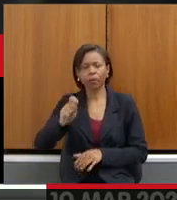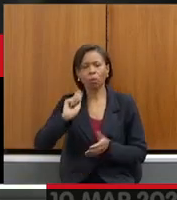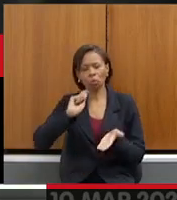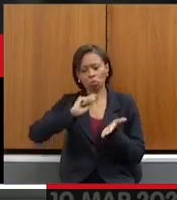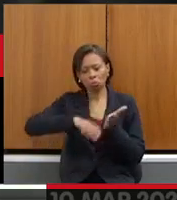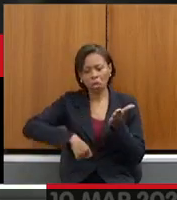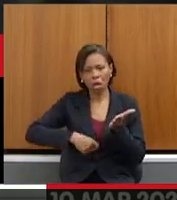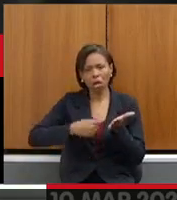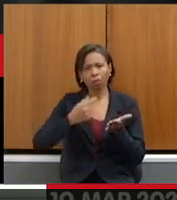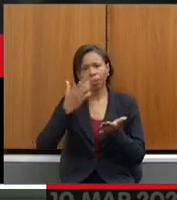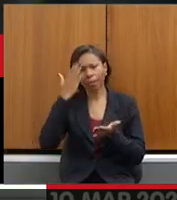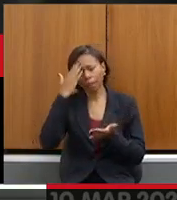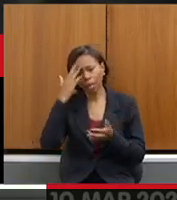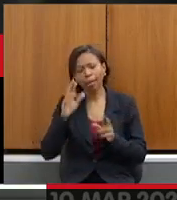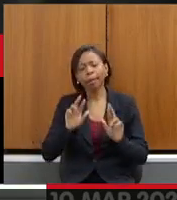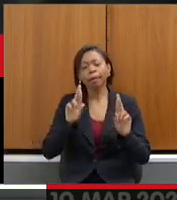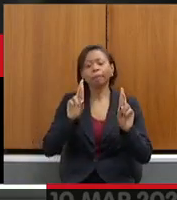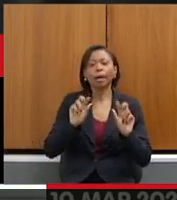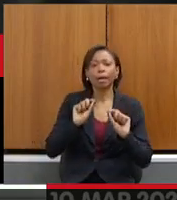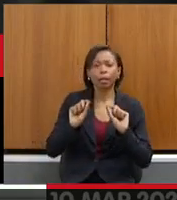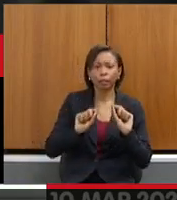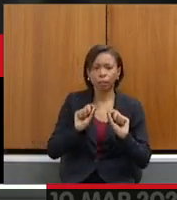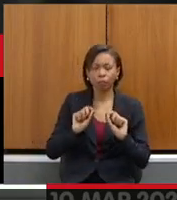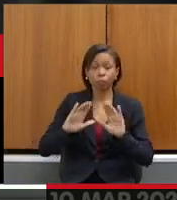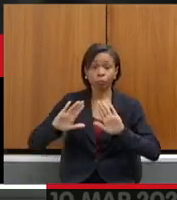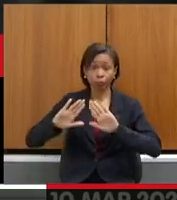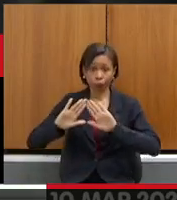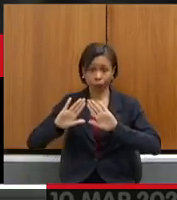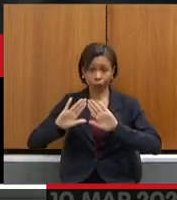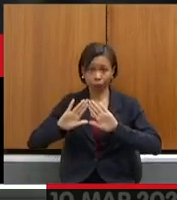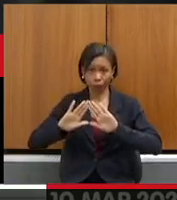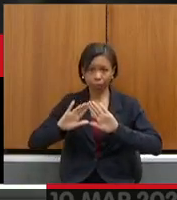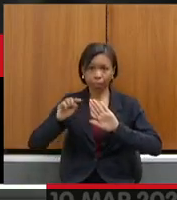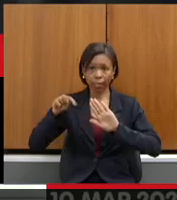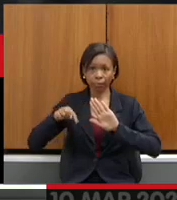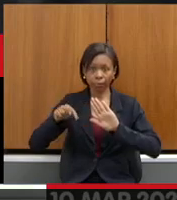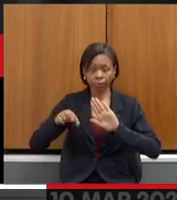contrato que tem será é a assembleia ela